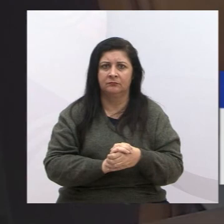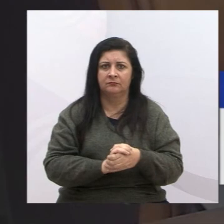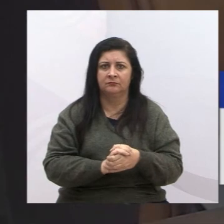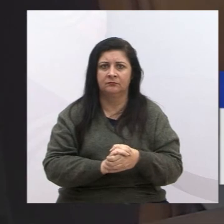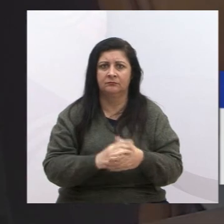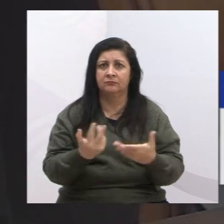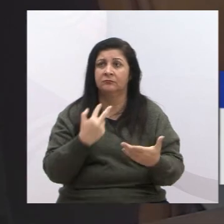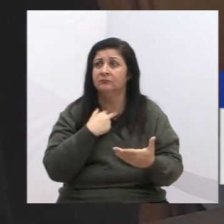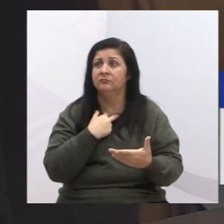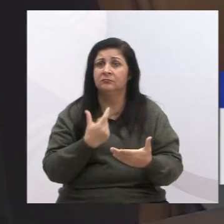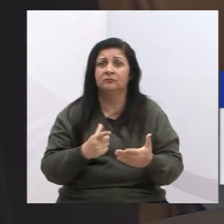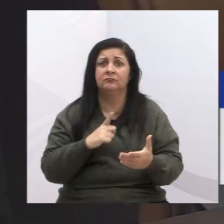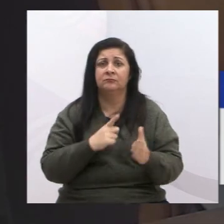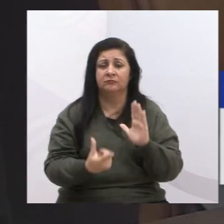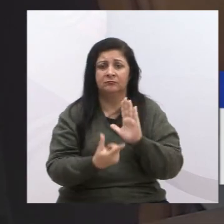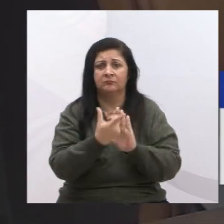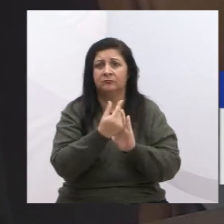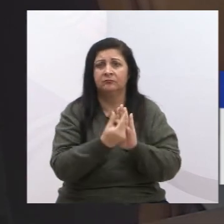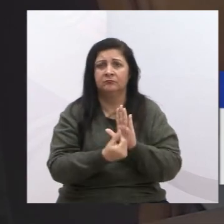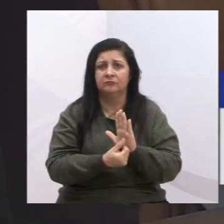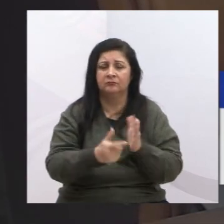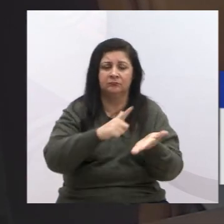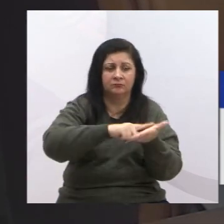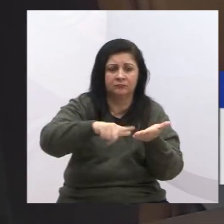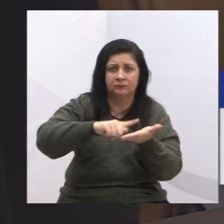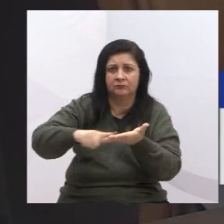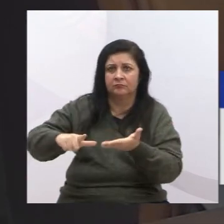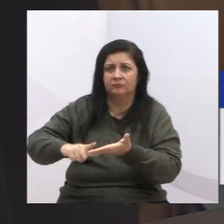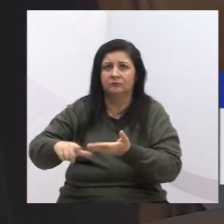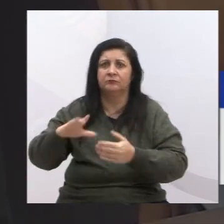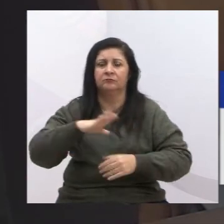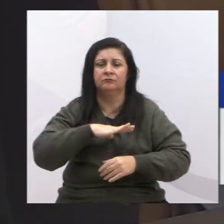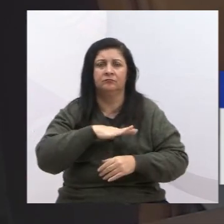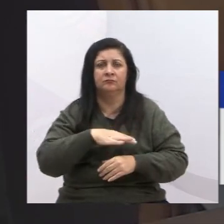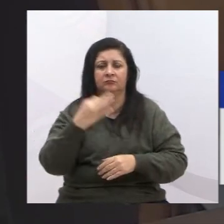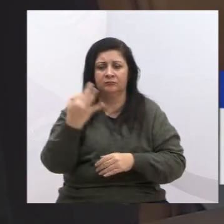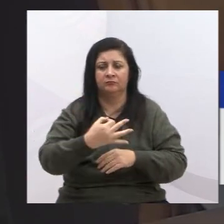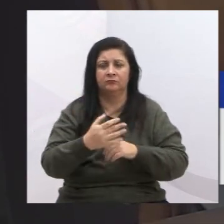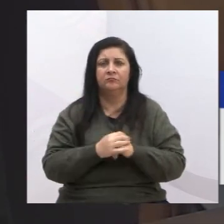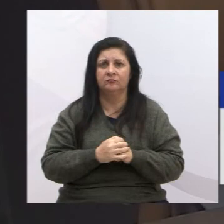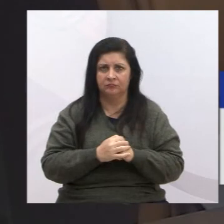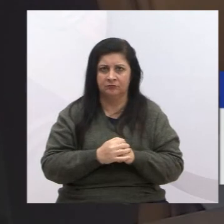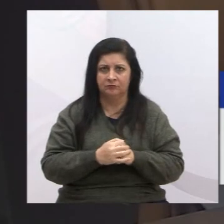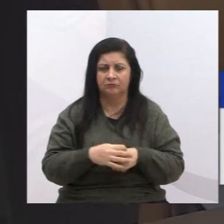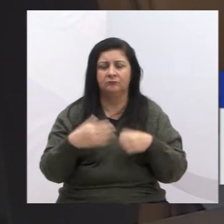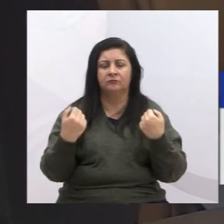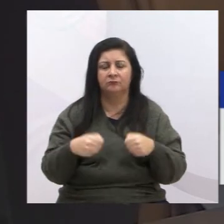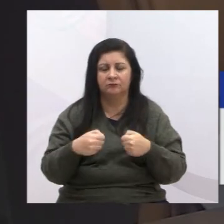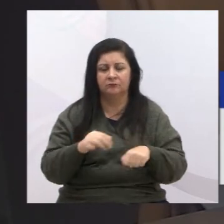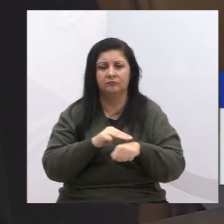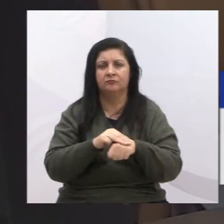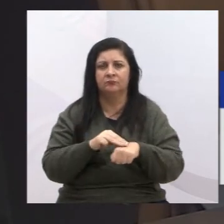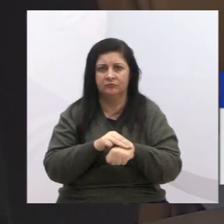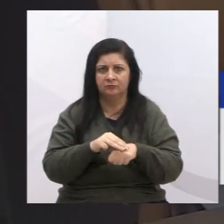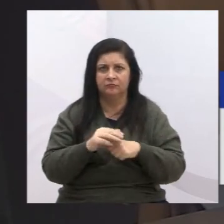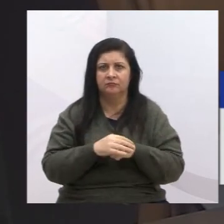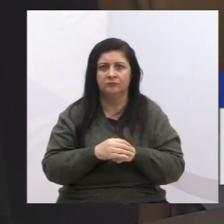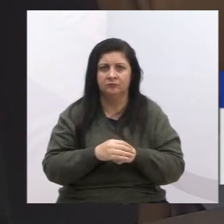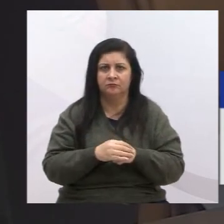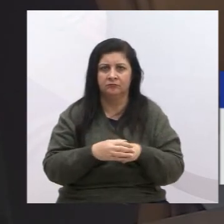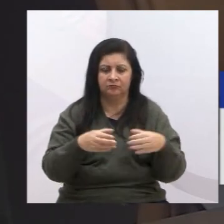não tenha orçamento para que se faça a limpeza da cidade de uma maneira adequada. Isso precisa ser discutido. A Comissão de